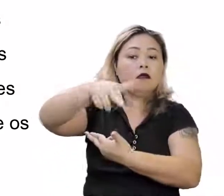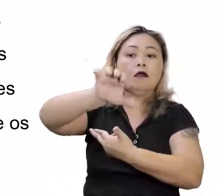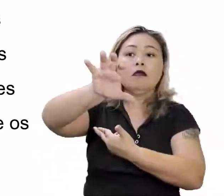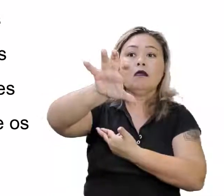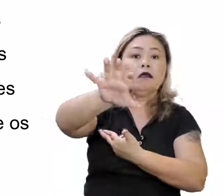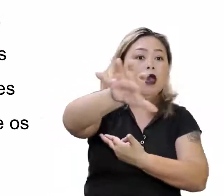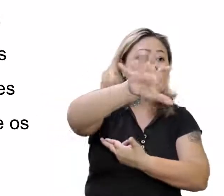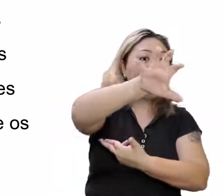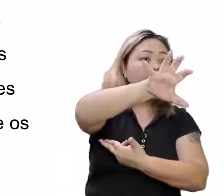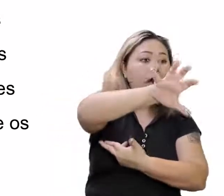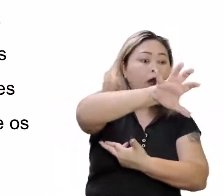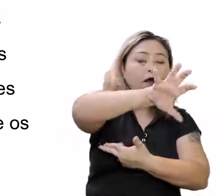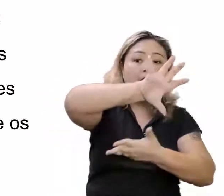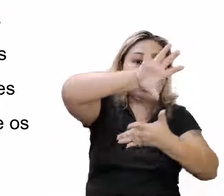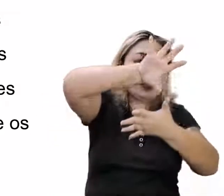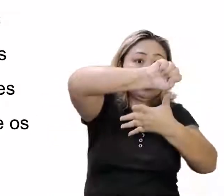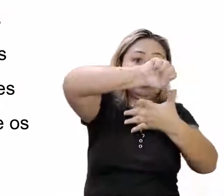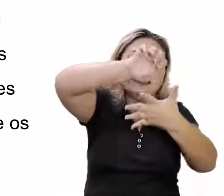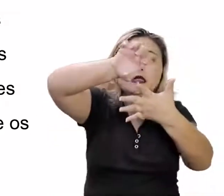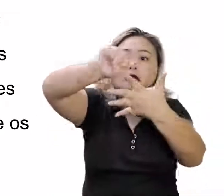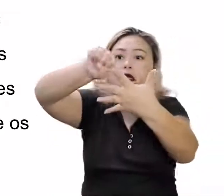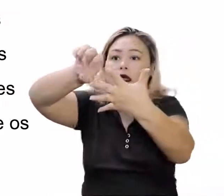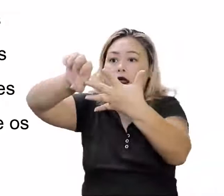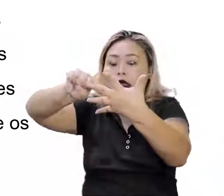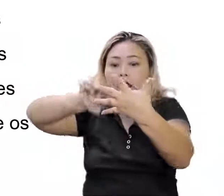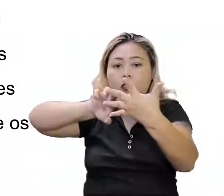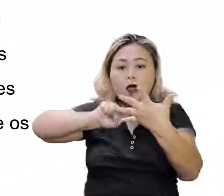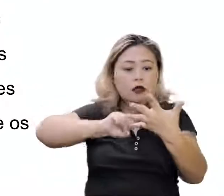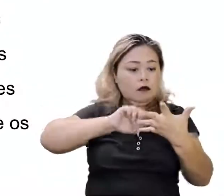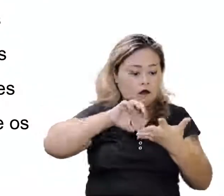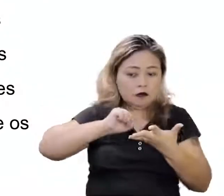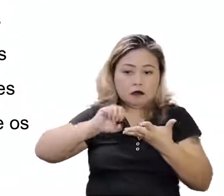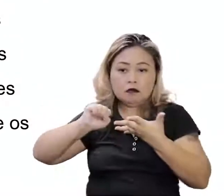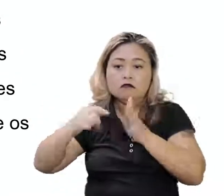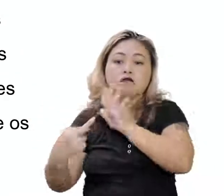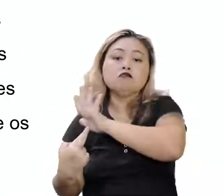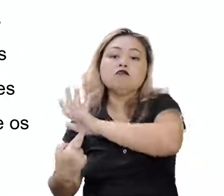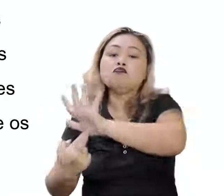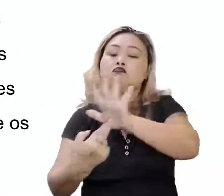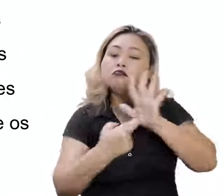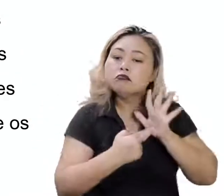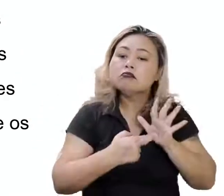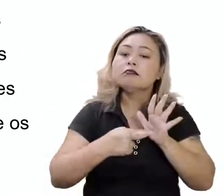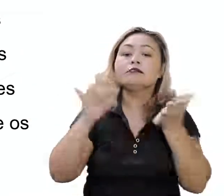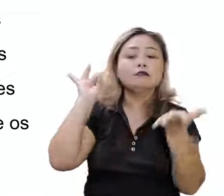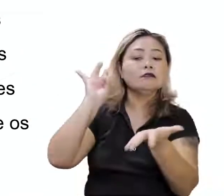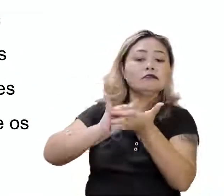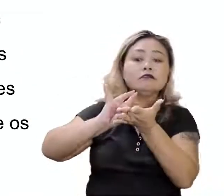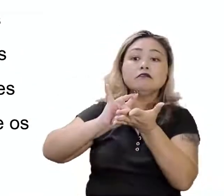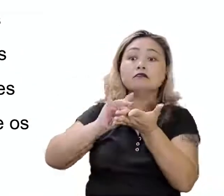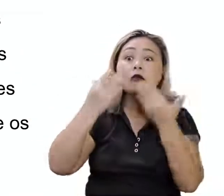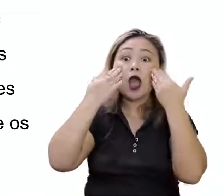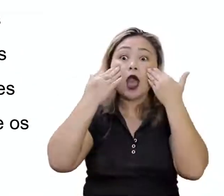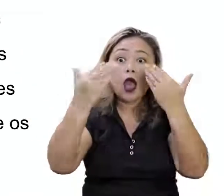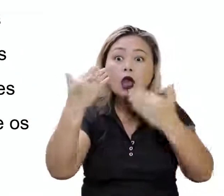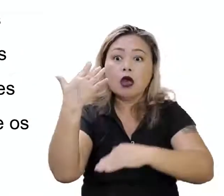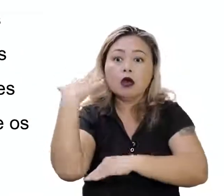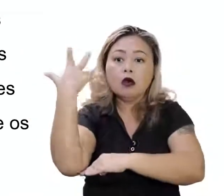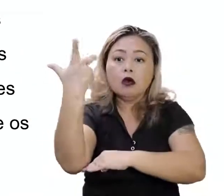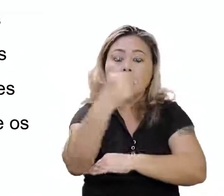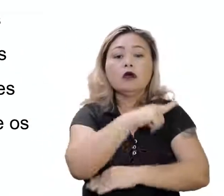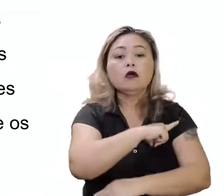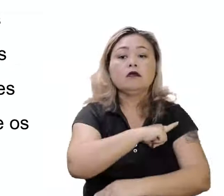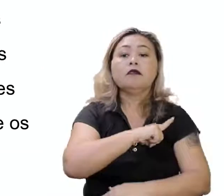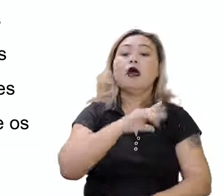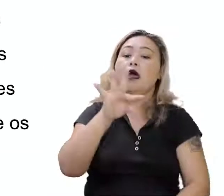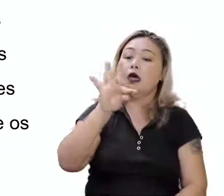várias cadeias alimentares. Elas representam, de fato, o que ocorre na natureza. Então, é mais comum a gente ter